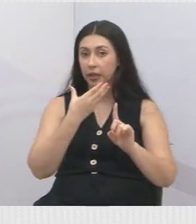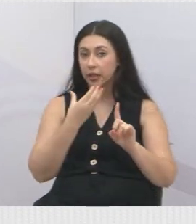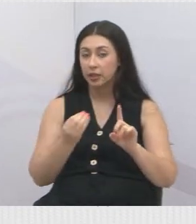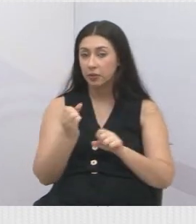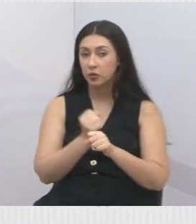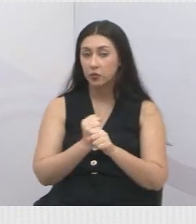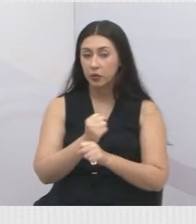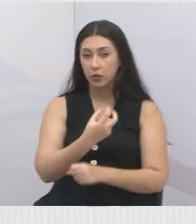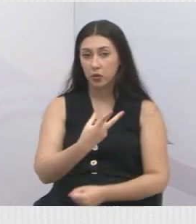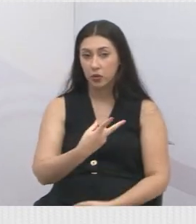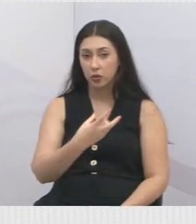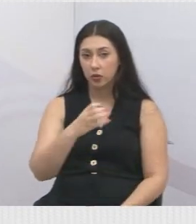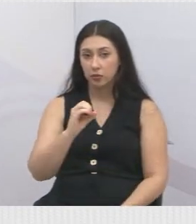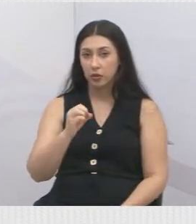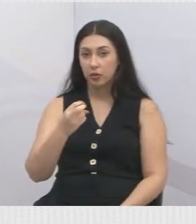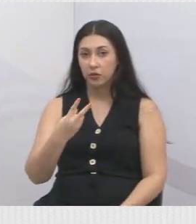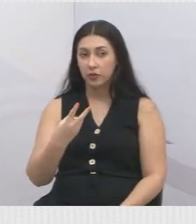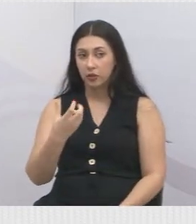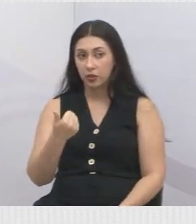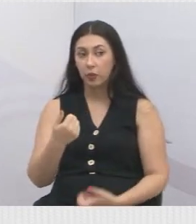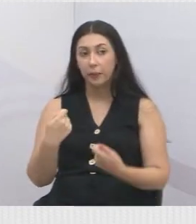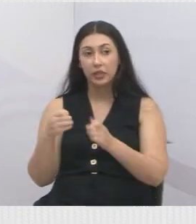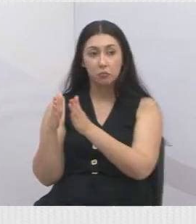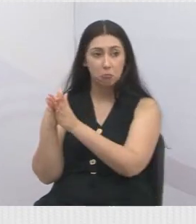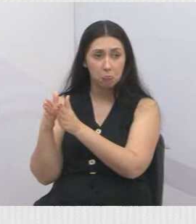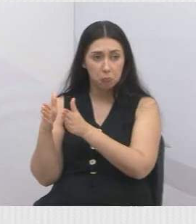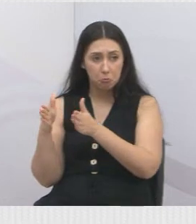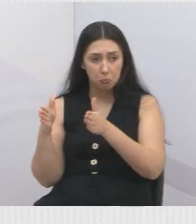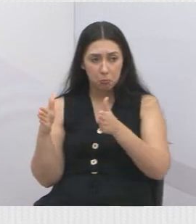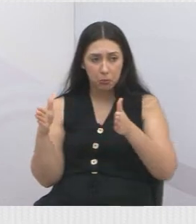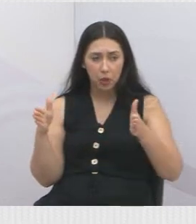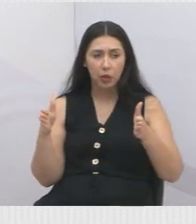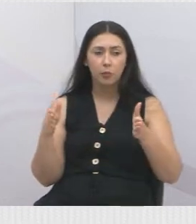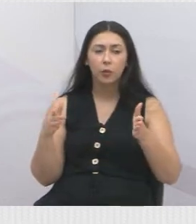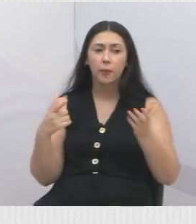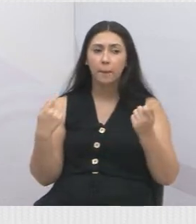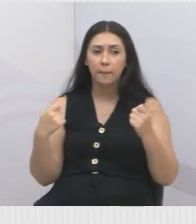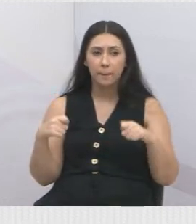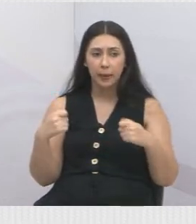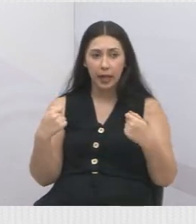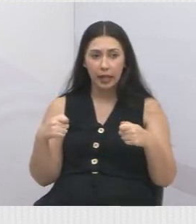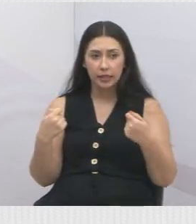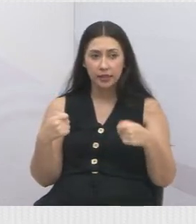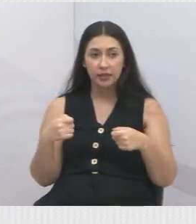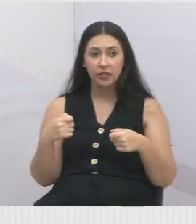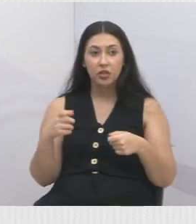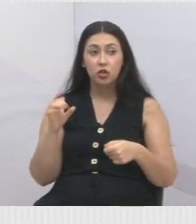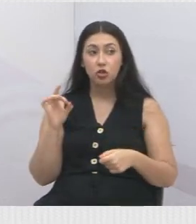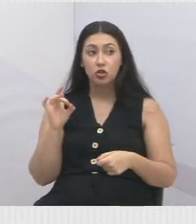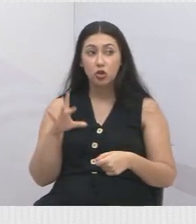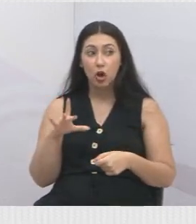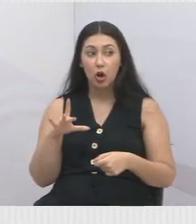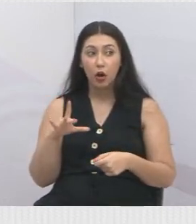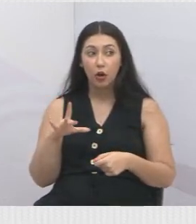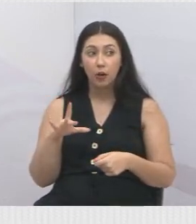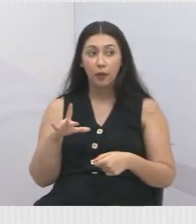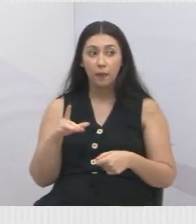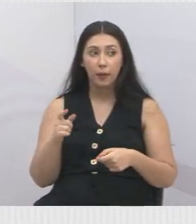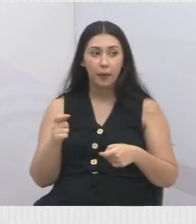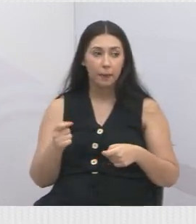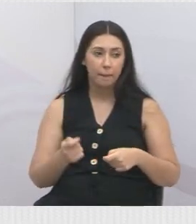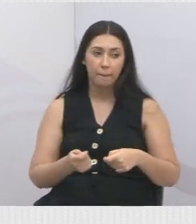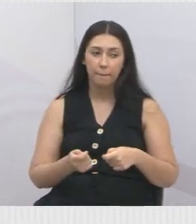Deve contar esse tempo como de período aquisitivo necessário exclusivamente para a concessão de